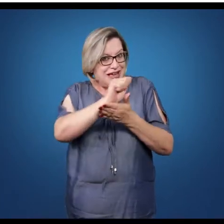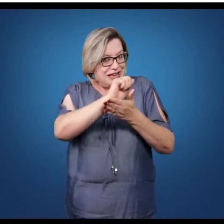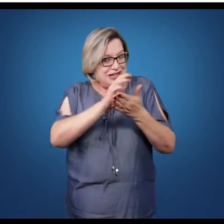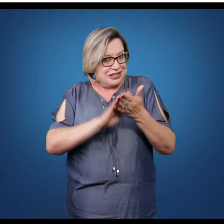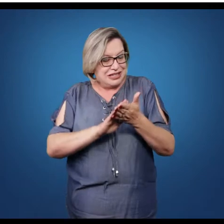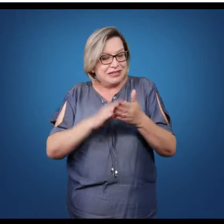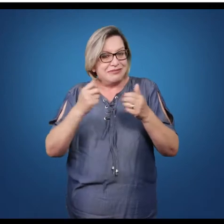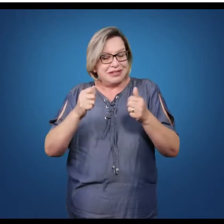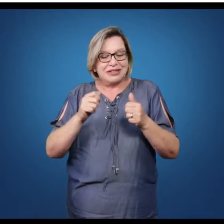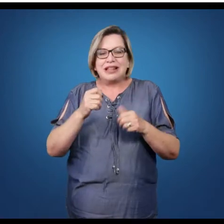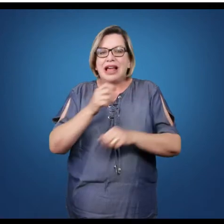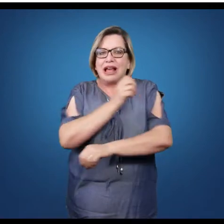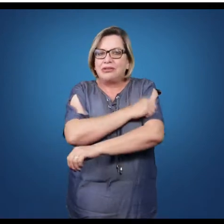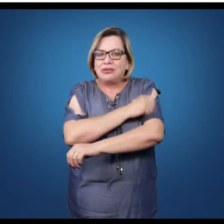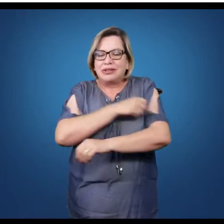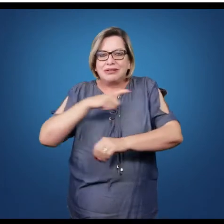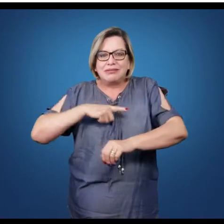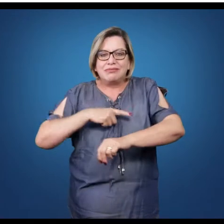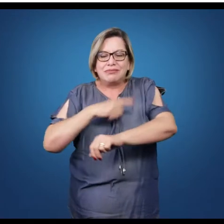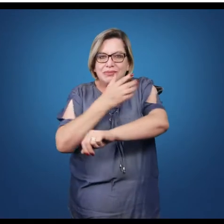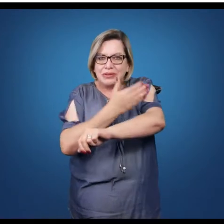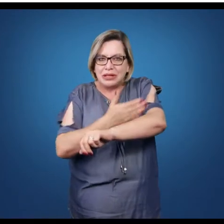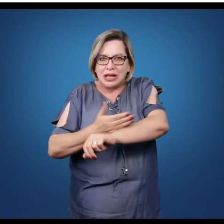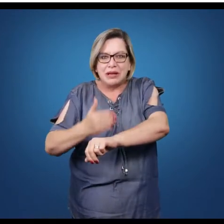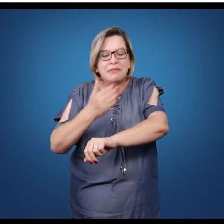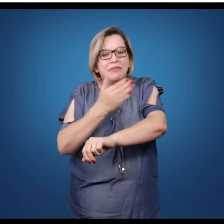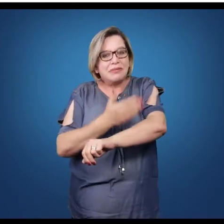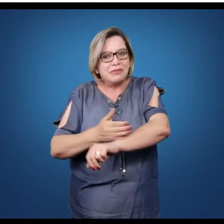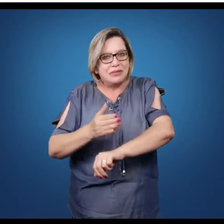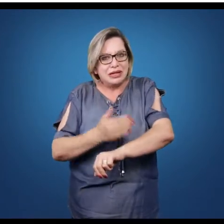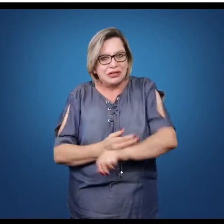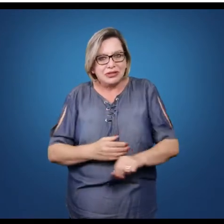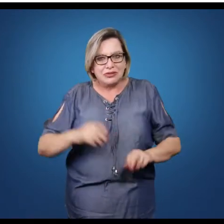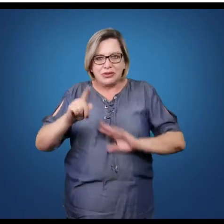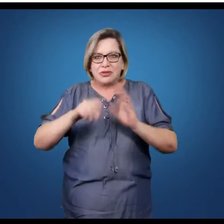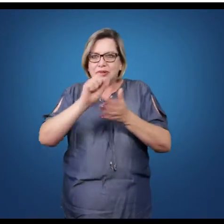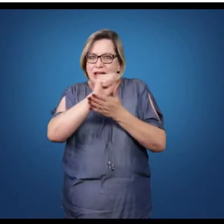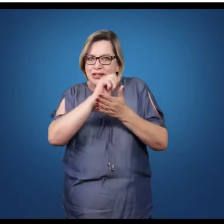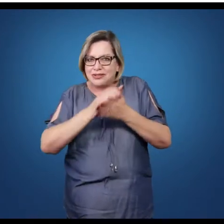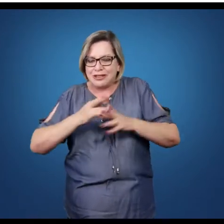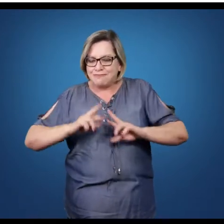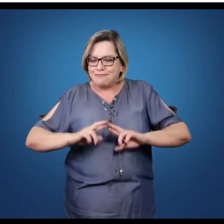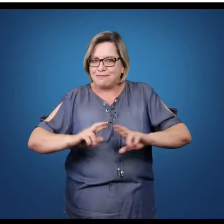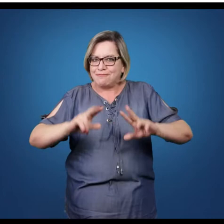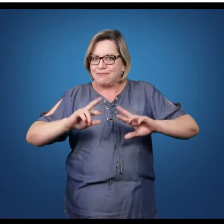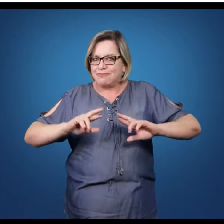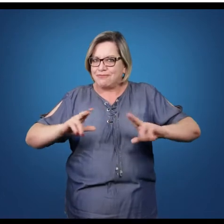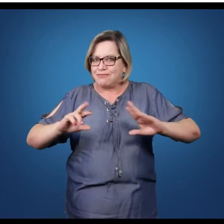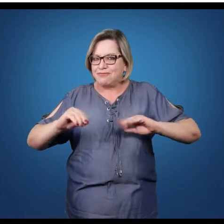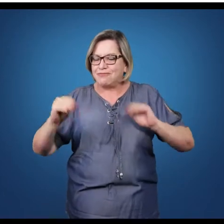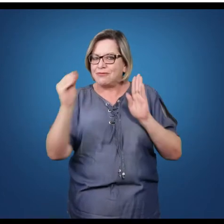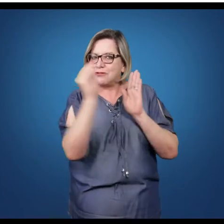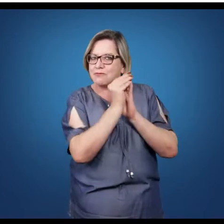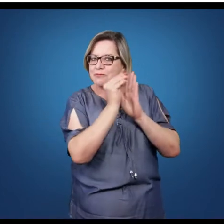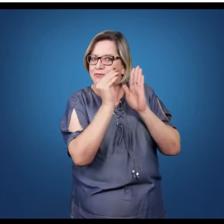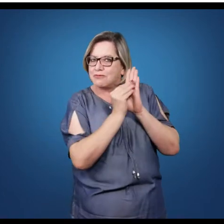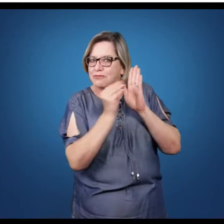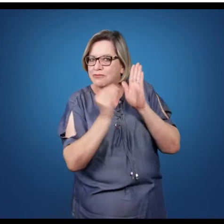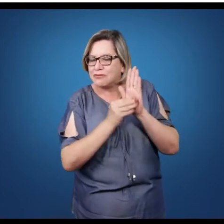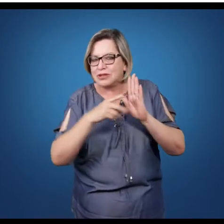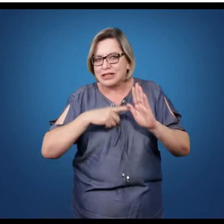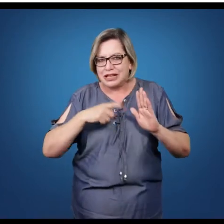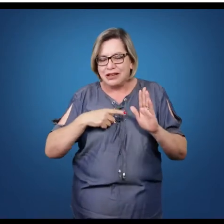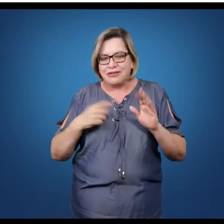mais de prática. Então, a partir da diversificação das atividades que vocês forem propondo na escola, aí vamos incluindo